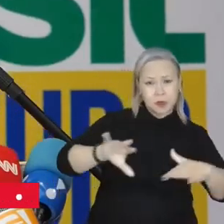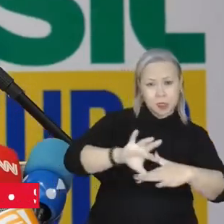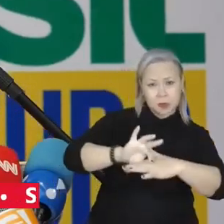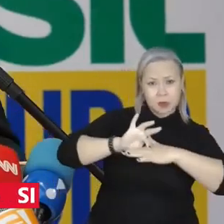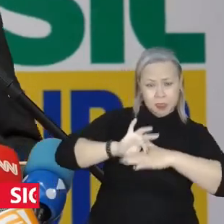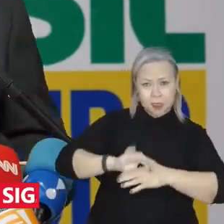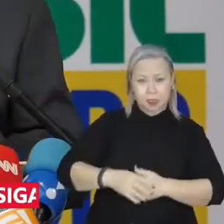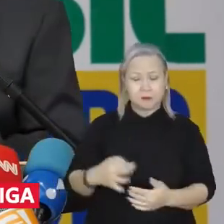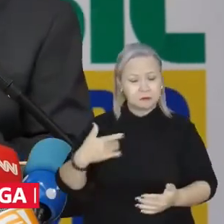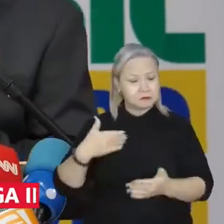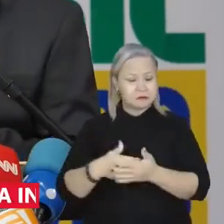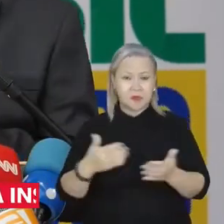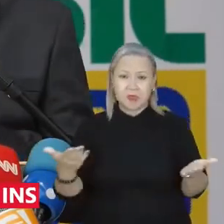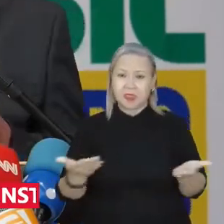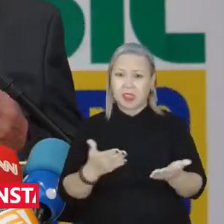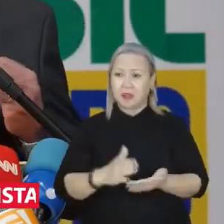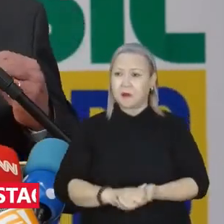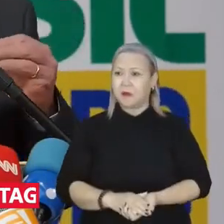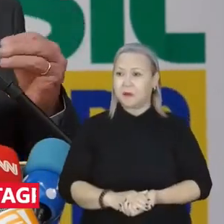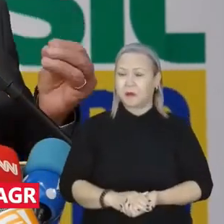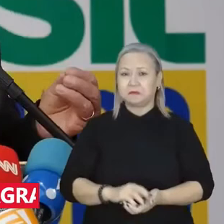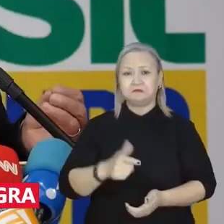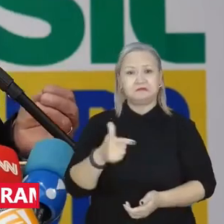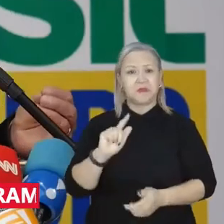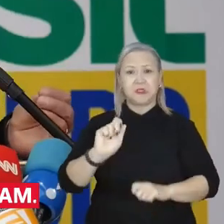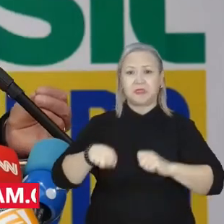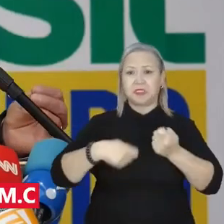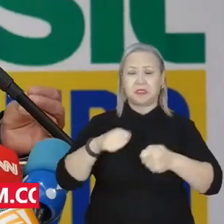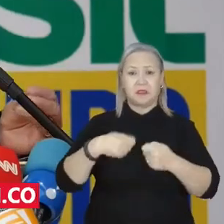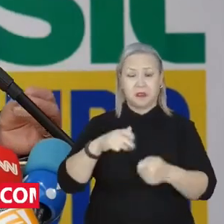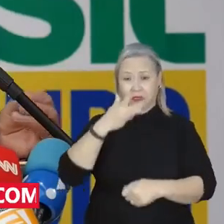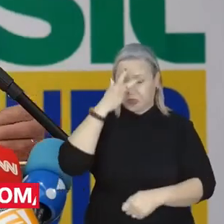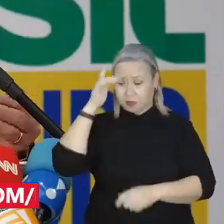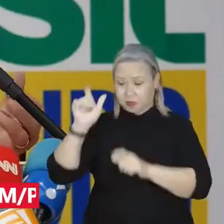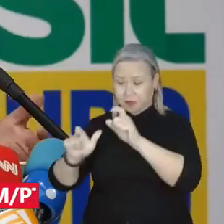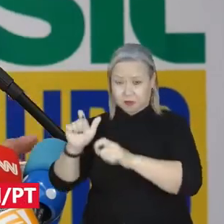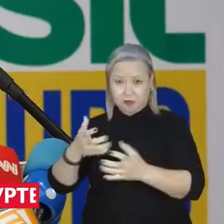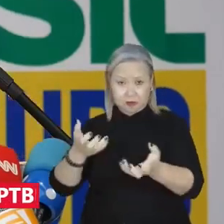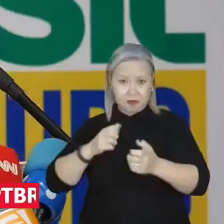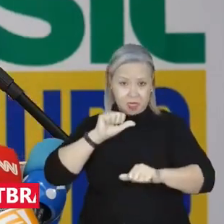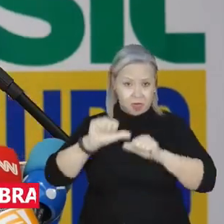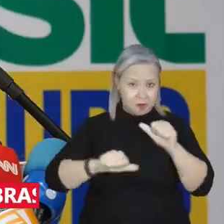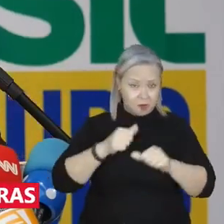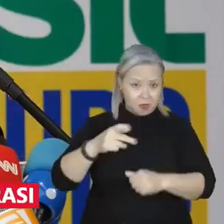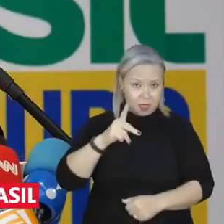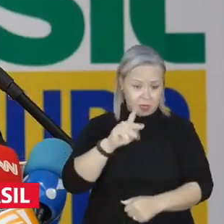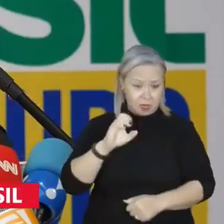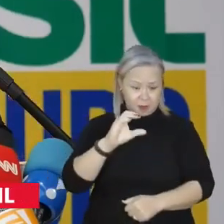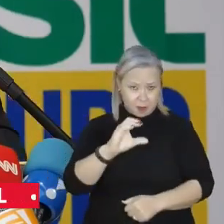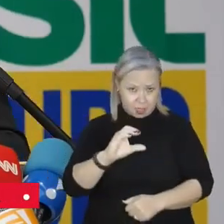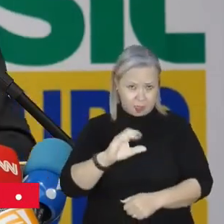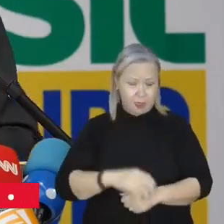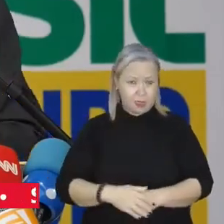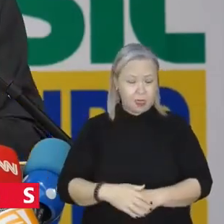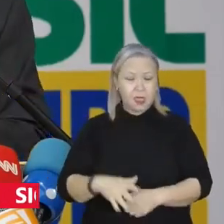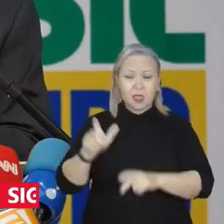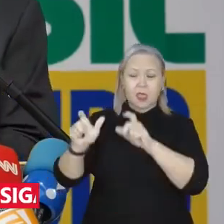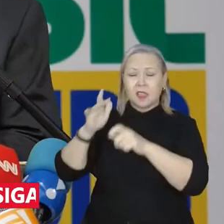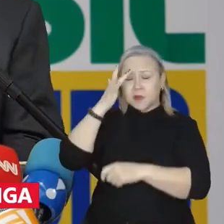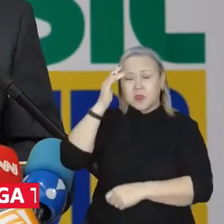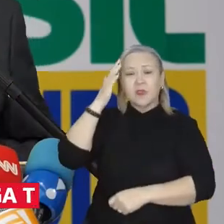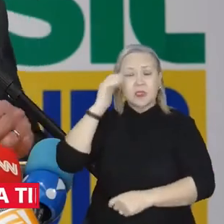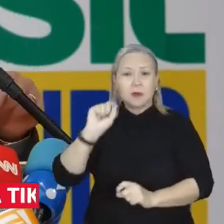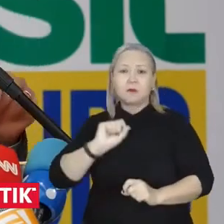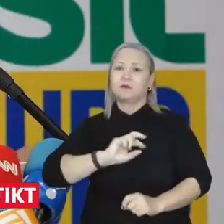até agora não há sinal de que as pessoas querem mudar PEC as pessoas sabem que não é o governo